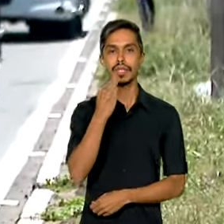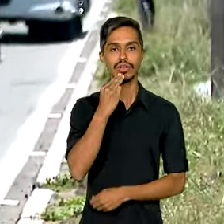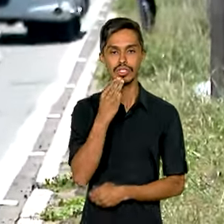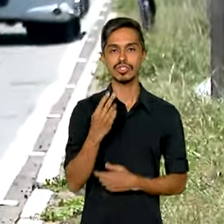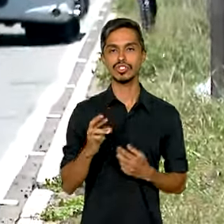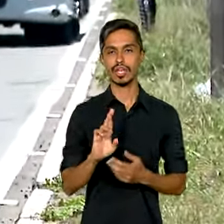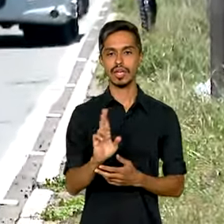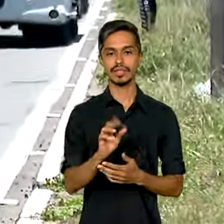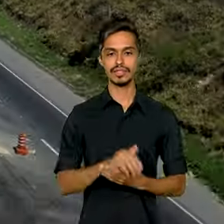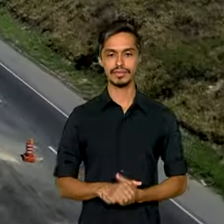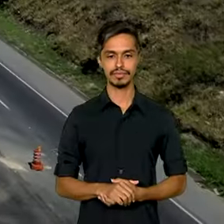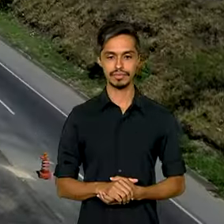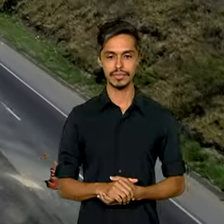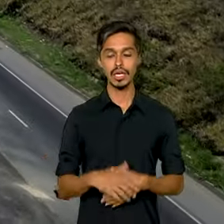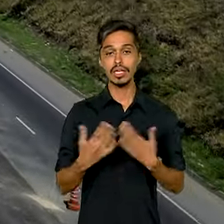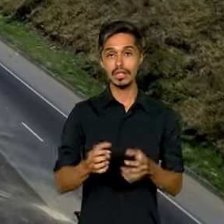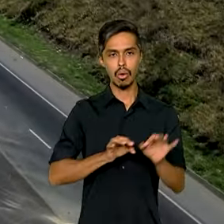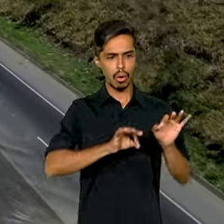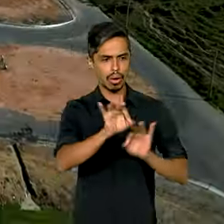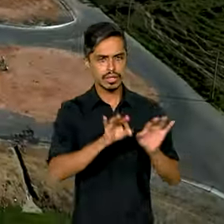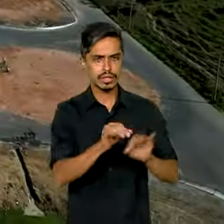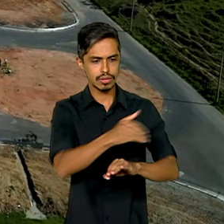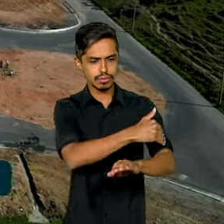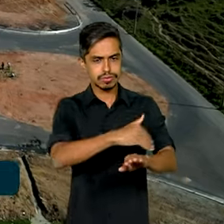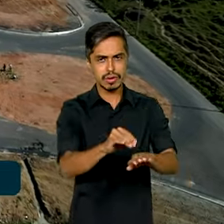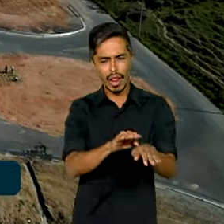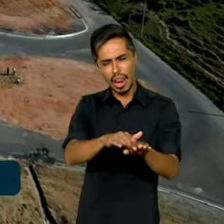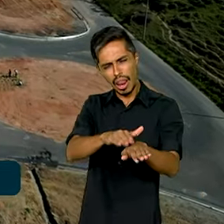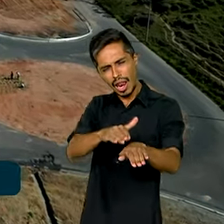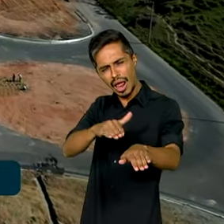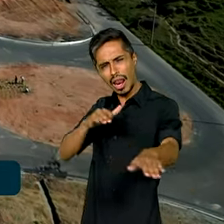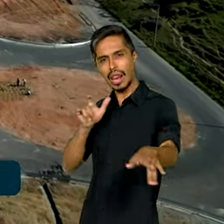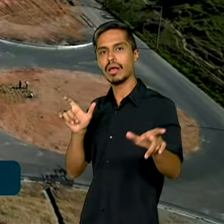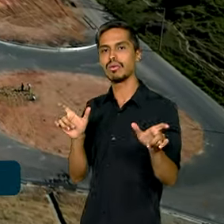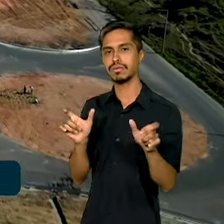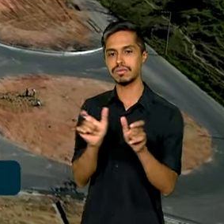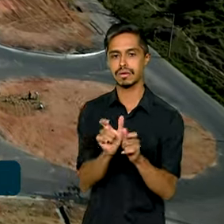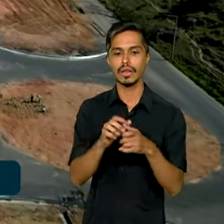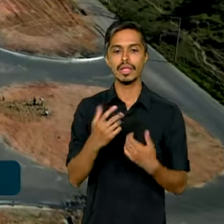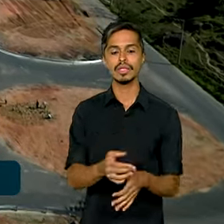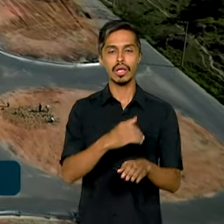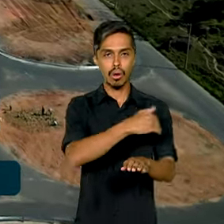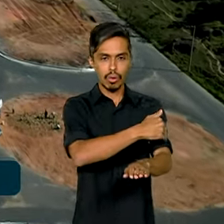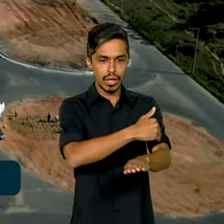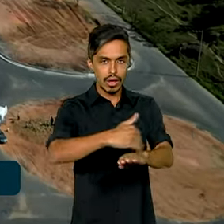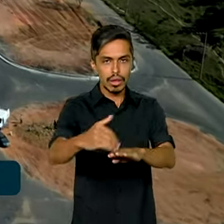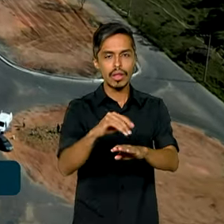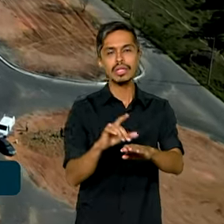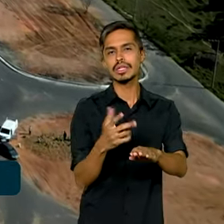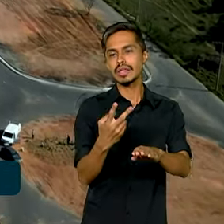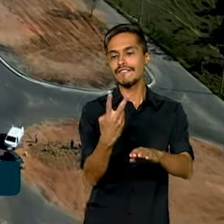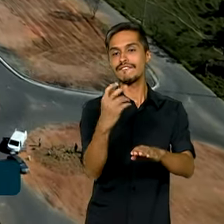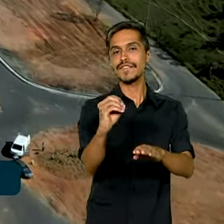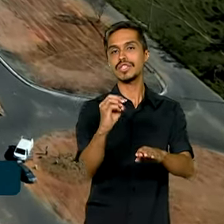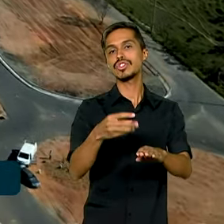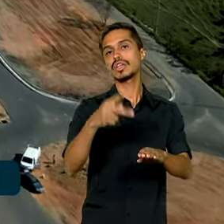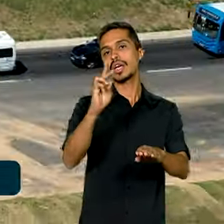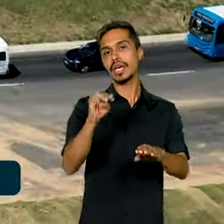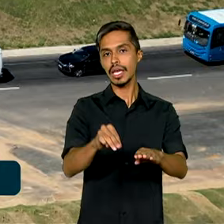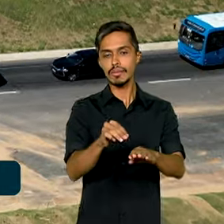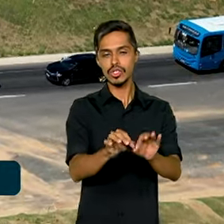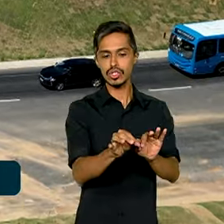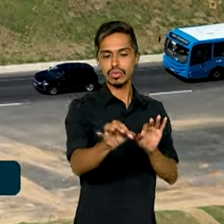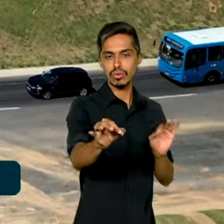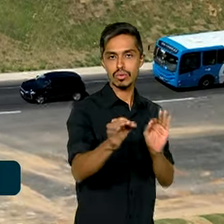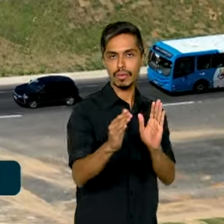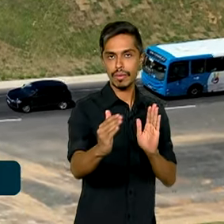Planejado para desafogar o trânsito na BR-101, o contorno do Mestre Álvaro, no Espírito Santo, tem quase 20 quilômetros de extensão.